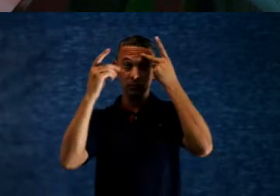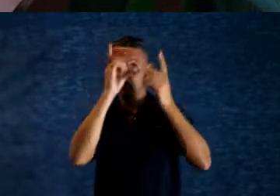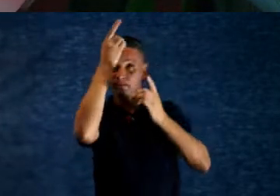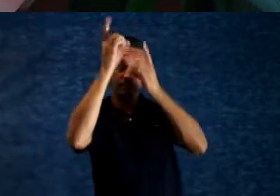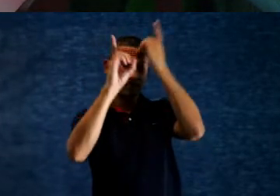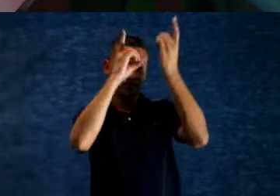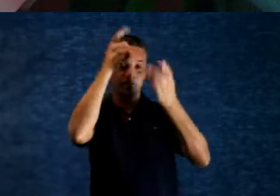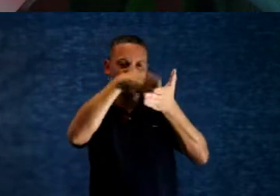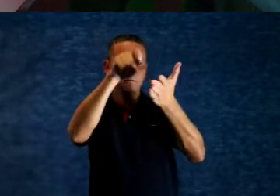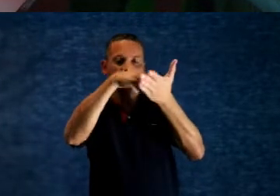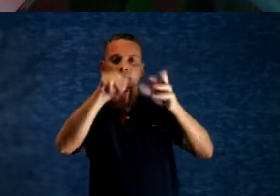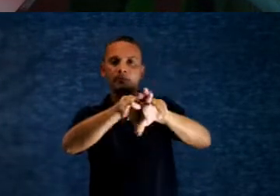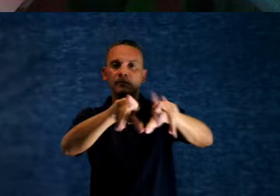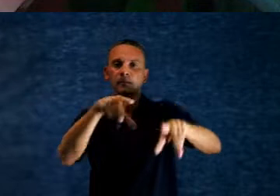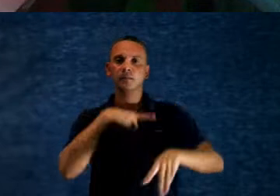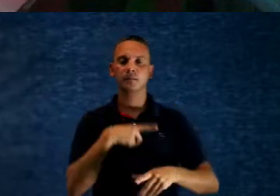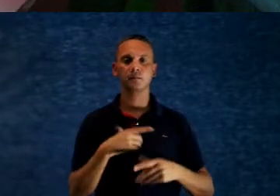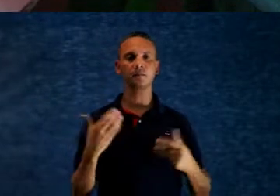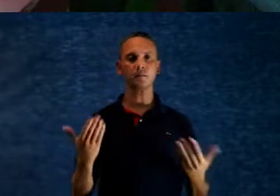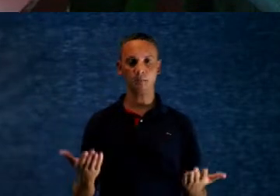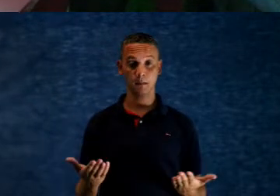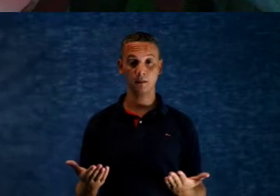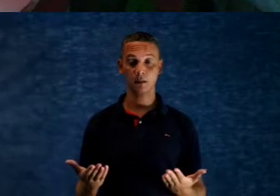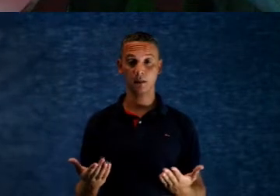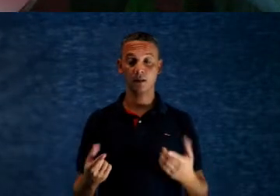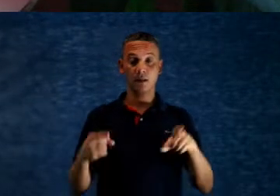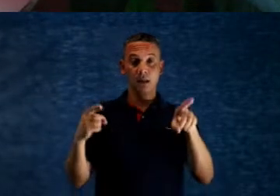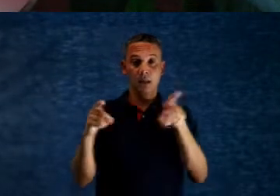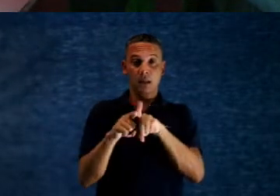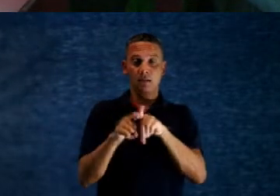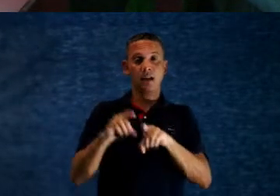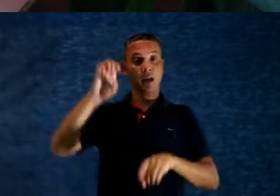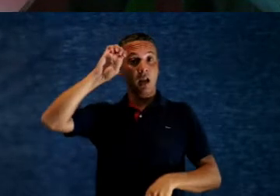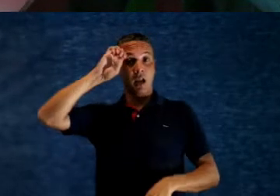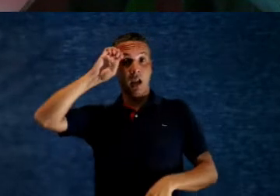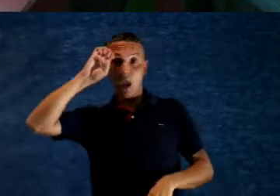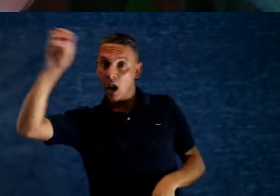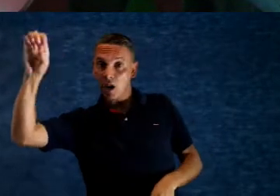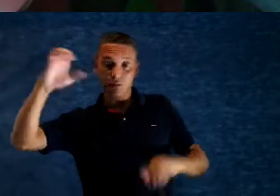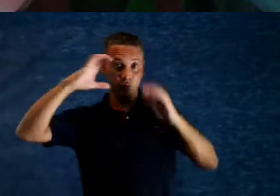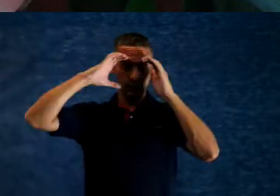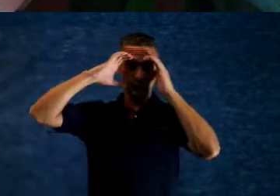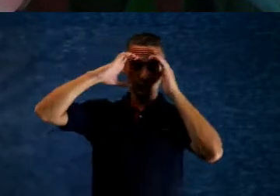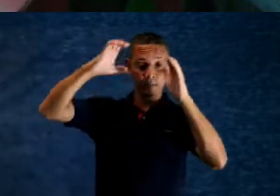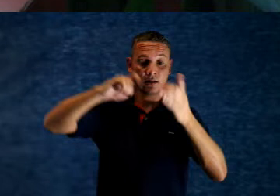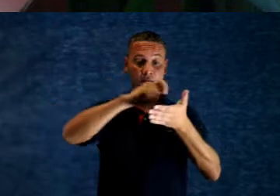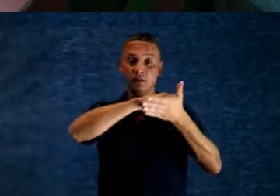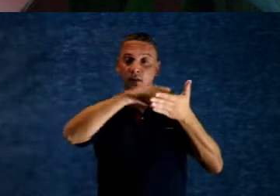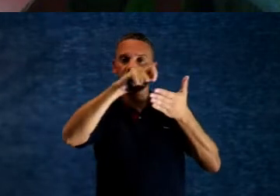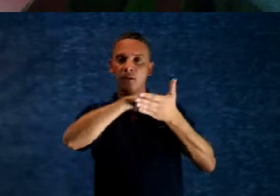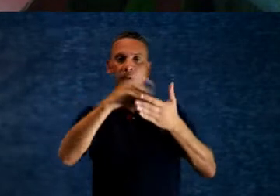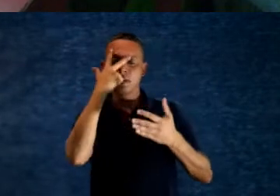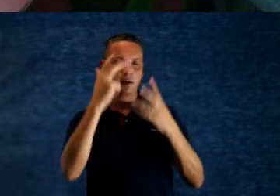de genuíno espírito acadêmico. No posicionamento ético e cidadão, na sua escrita